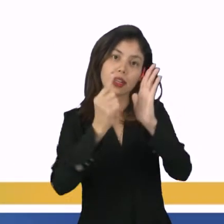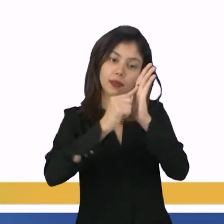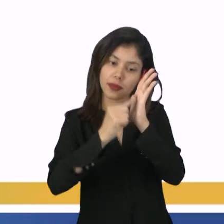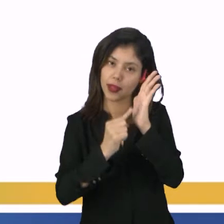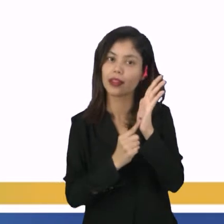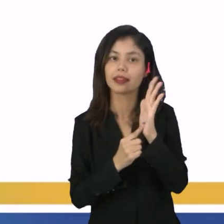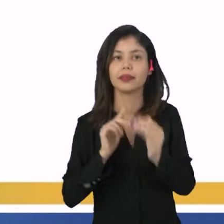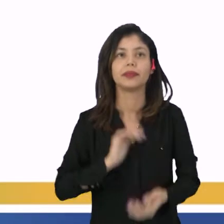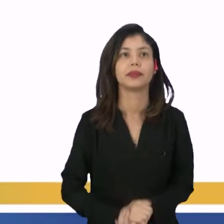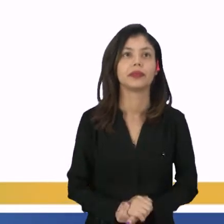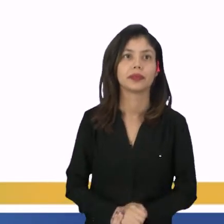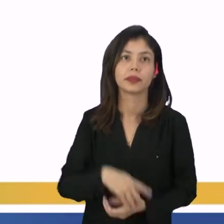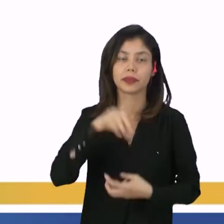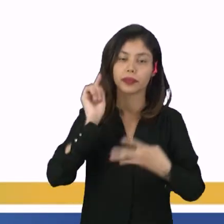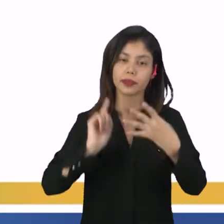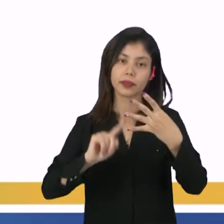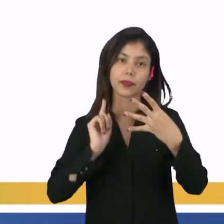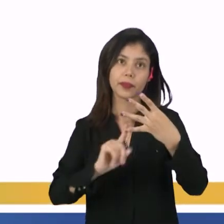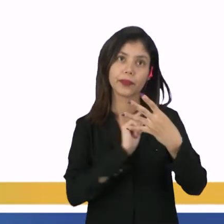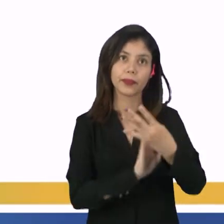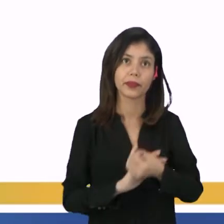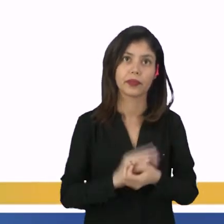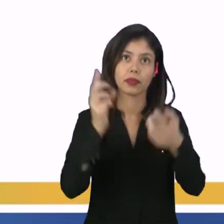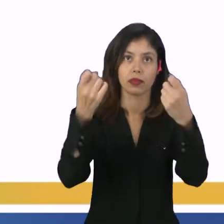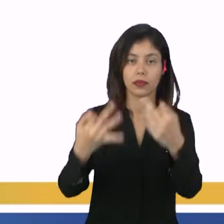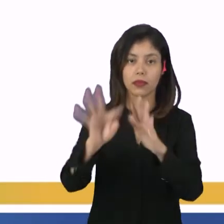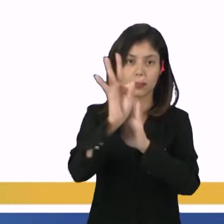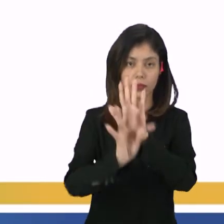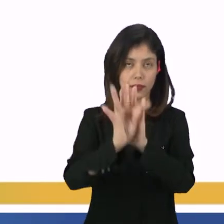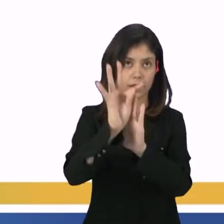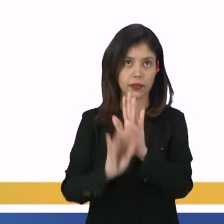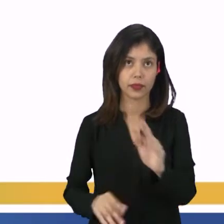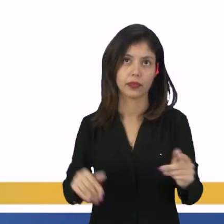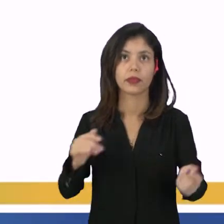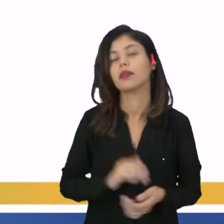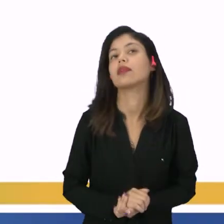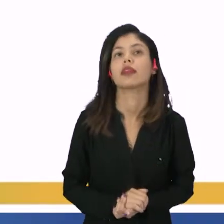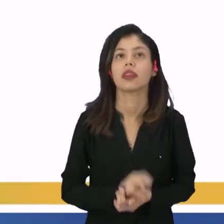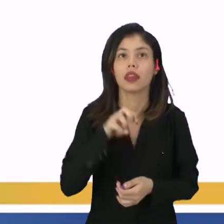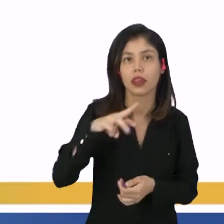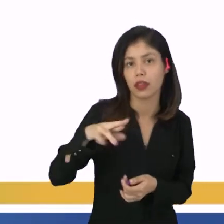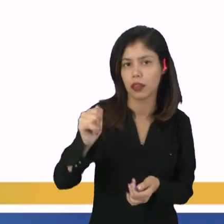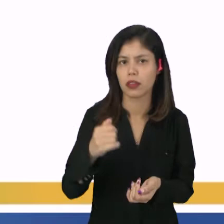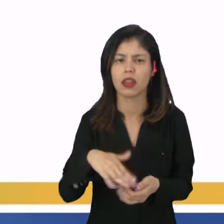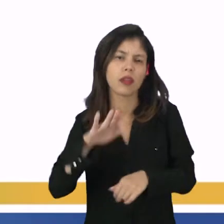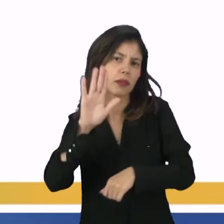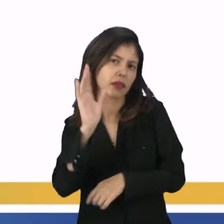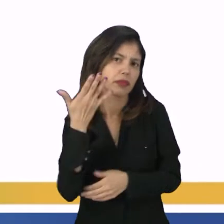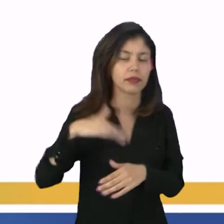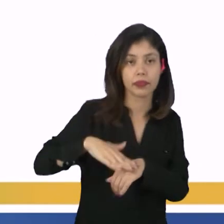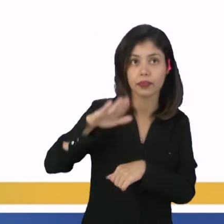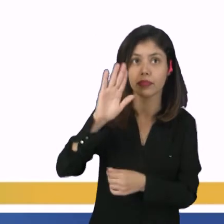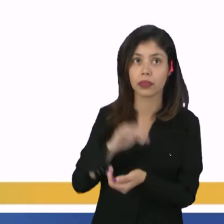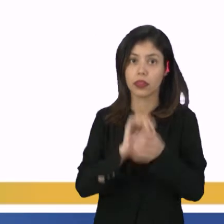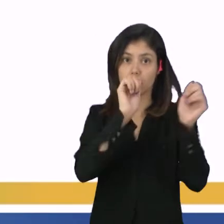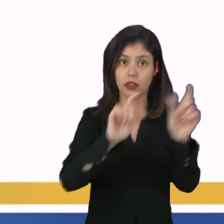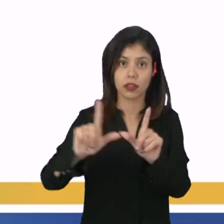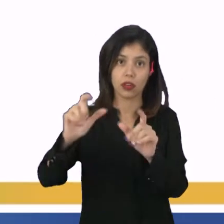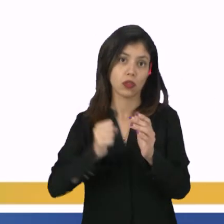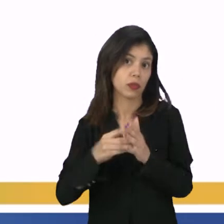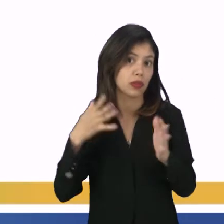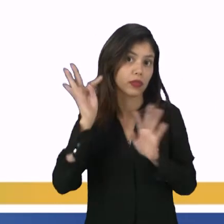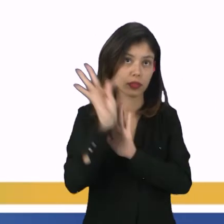tá? Quarta dica: em se tratando de texto, menos é quase sempre mais. Por que isso? Slides com